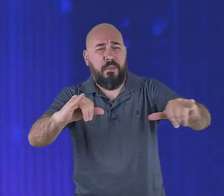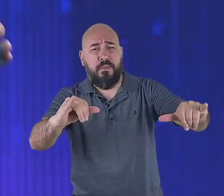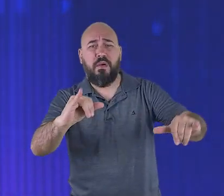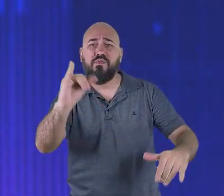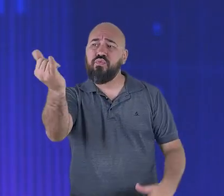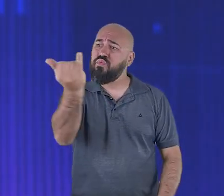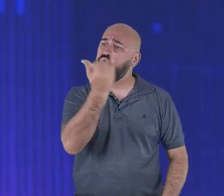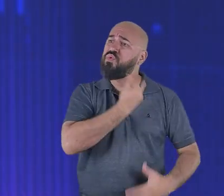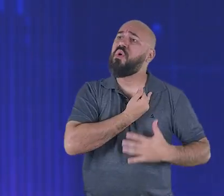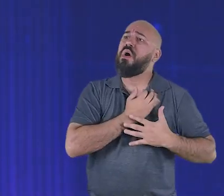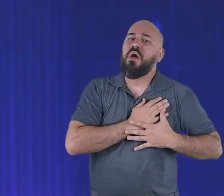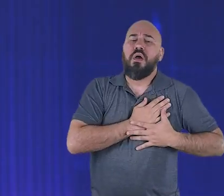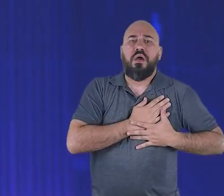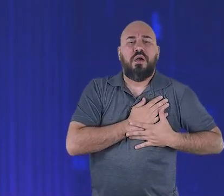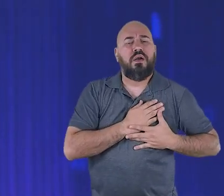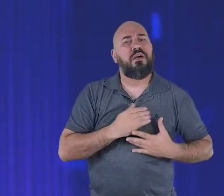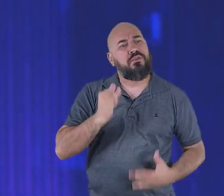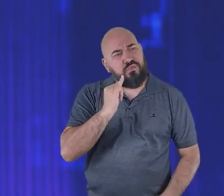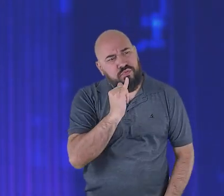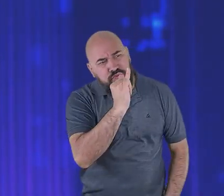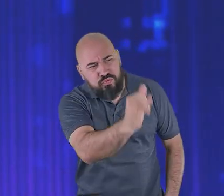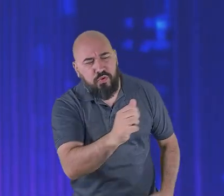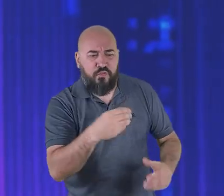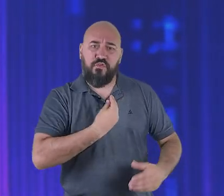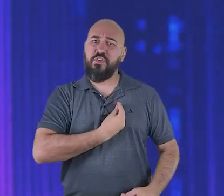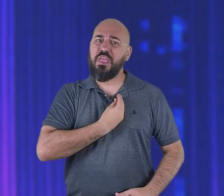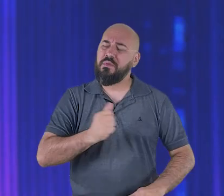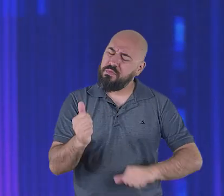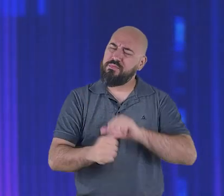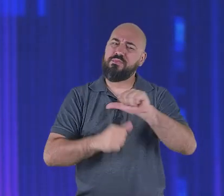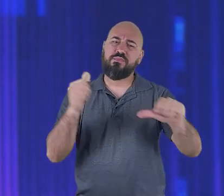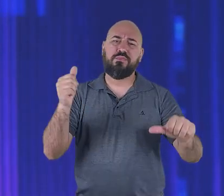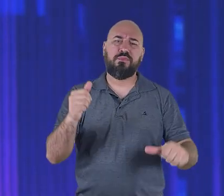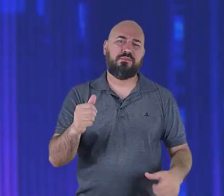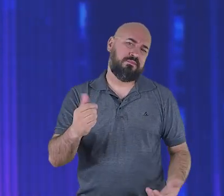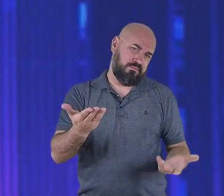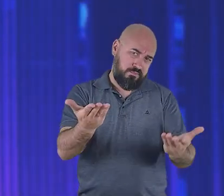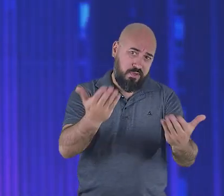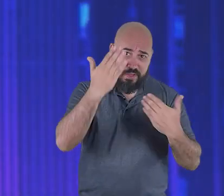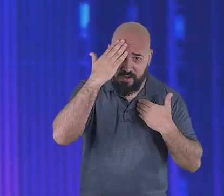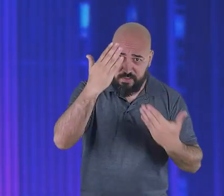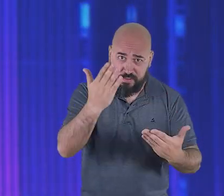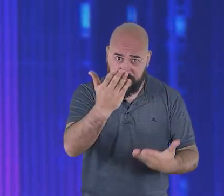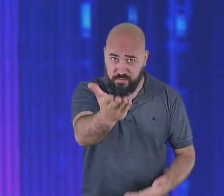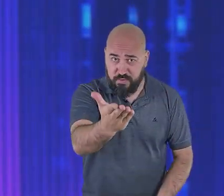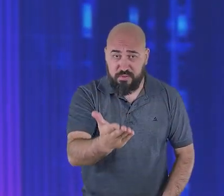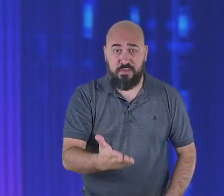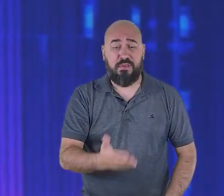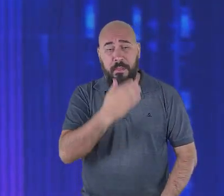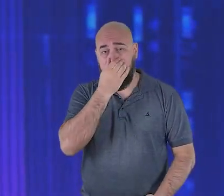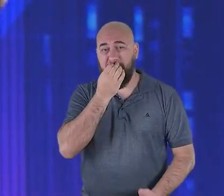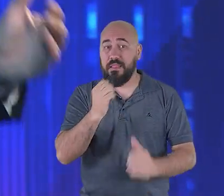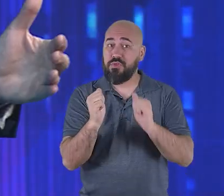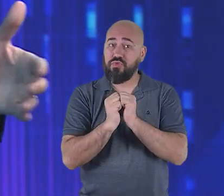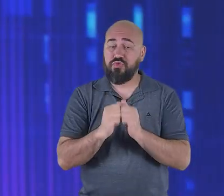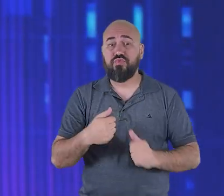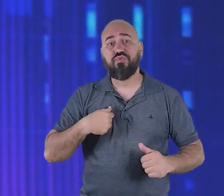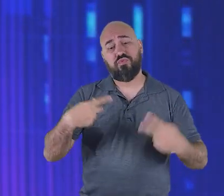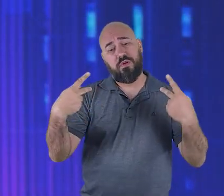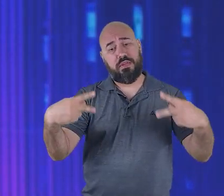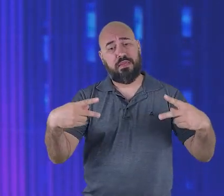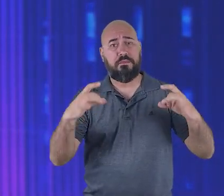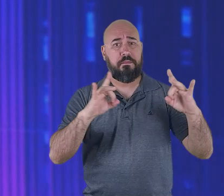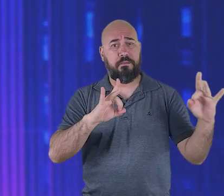e a muitas vidas. Eu quero agradecer você que tem se unido a mim e compartilhado o programa Arena do Futuro com seus amigos,